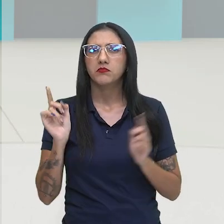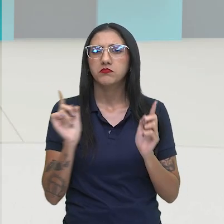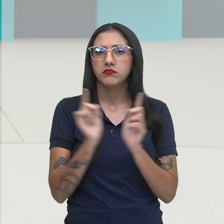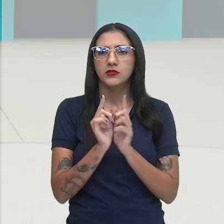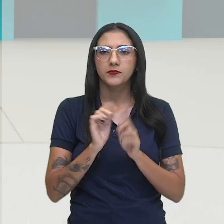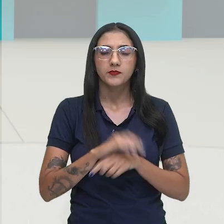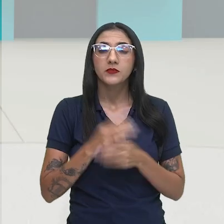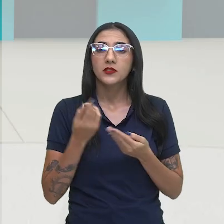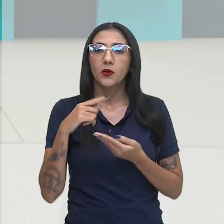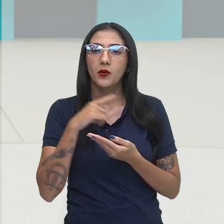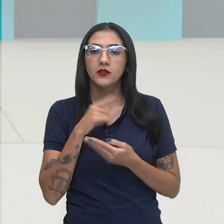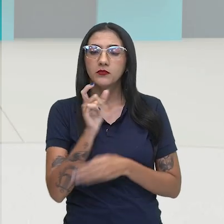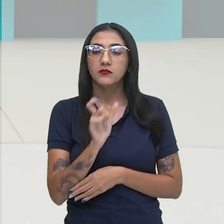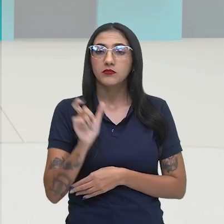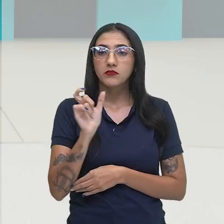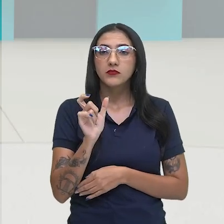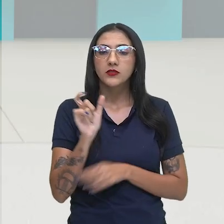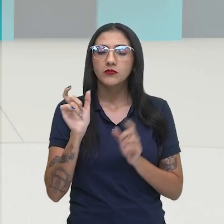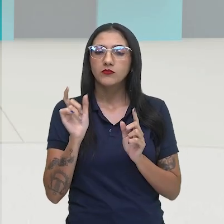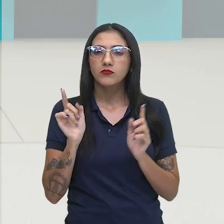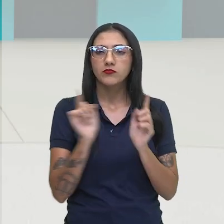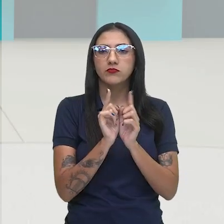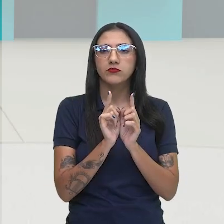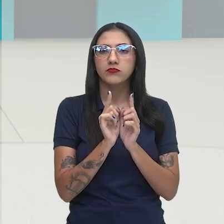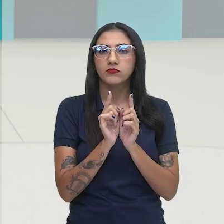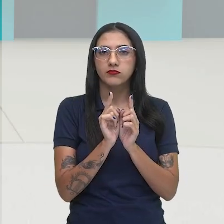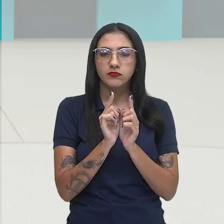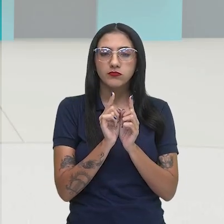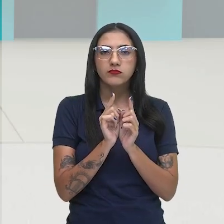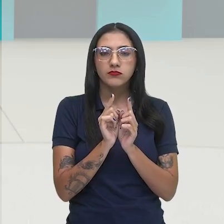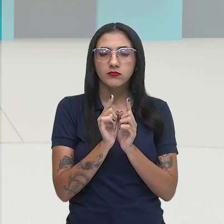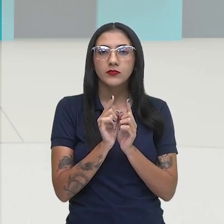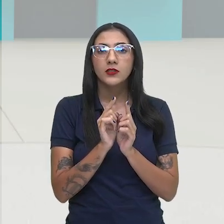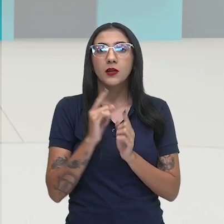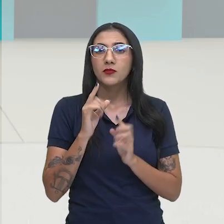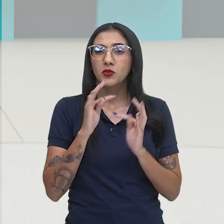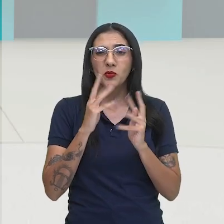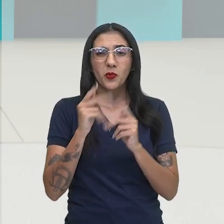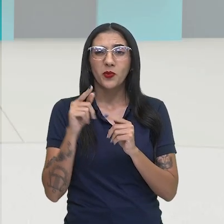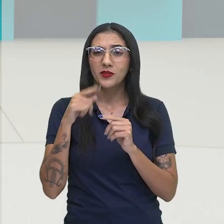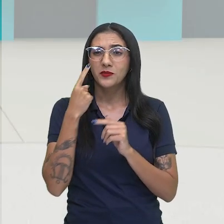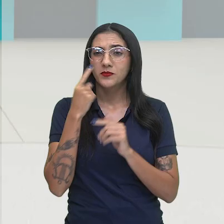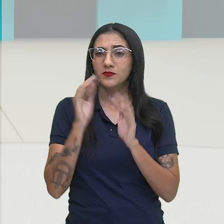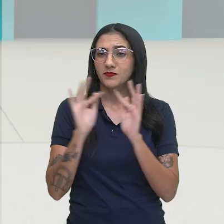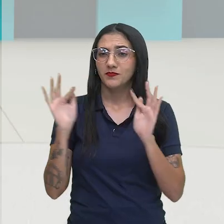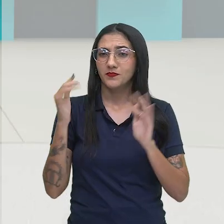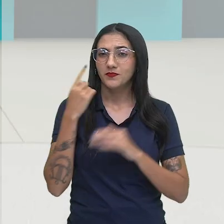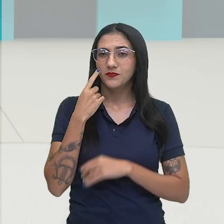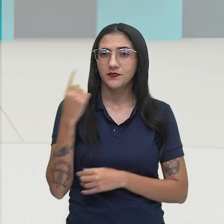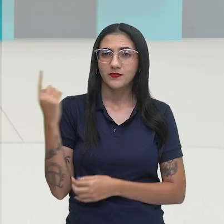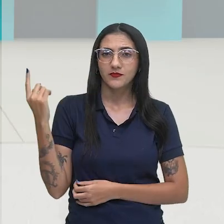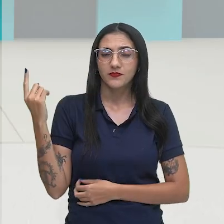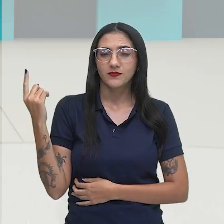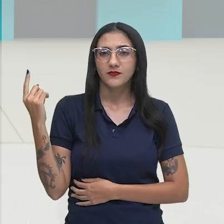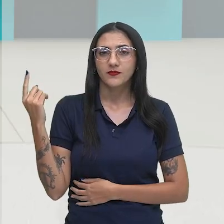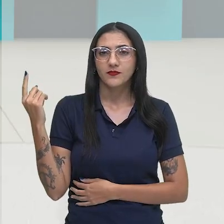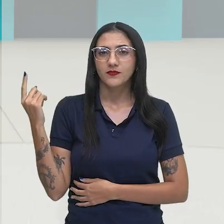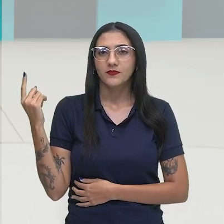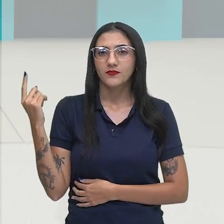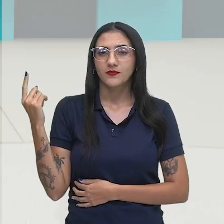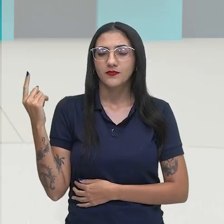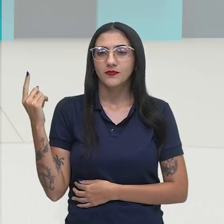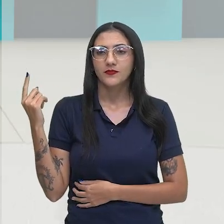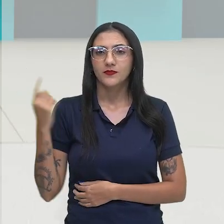aqui, então, é uma forma abreviada, na verdade, um acrônimo, para tudo isso aqui, Hypertext Transfer